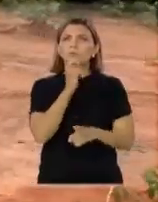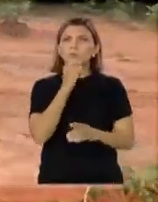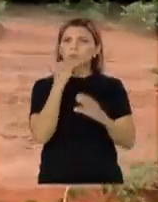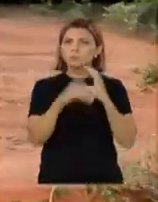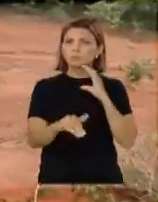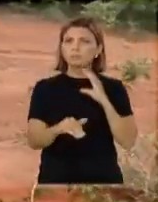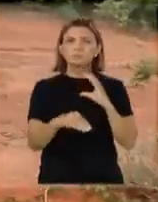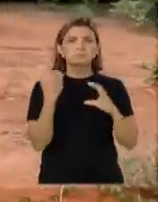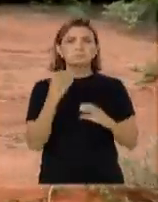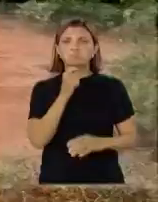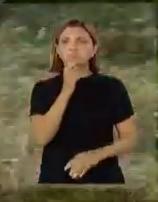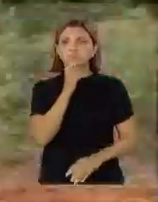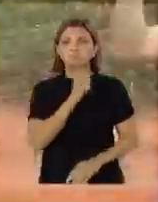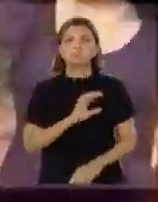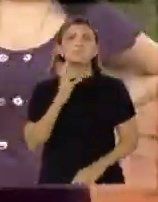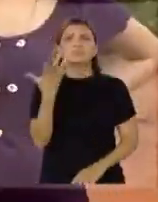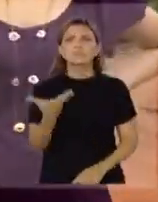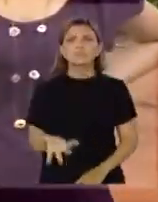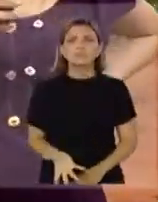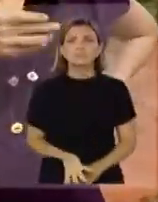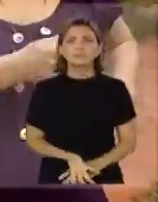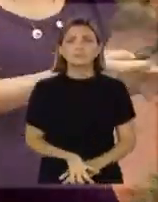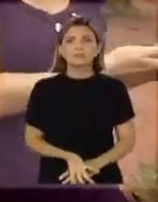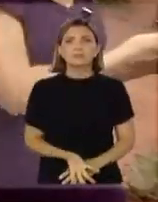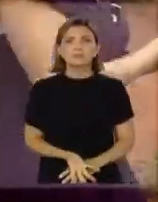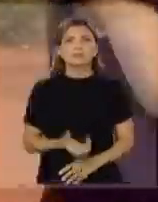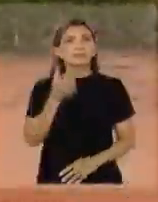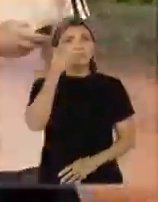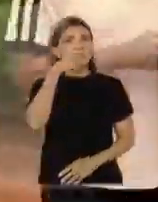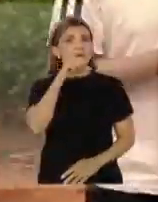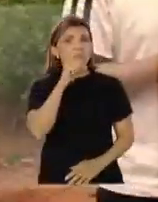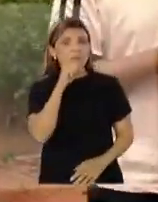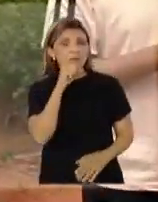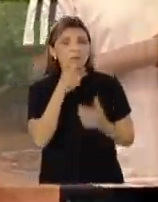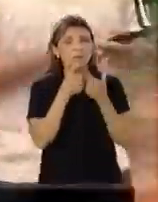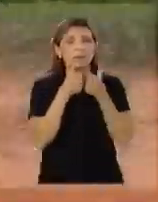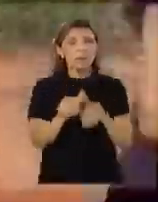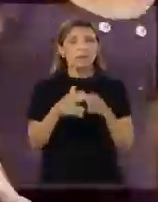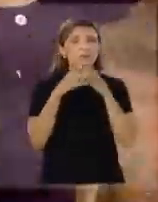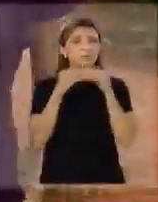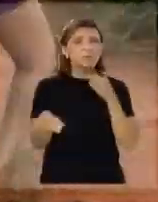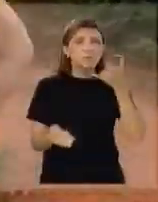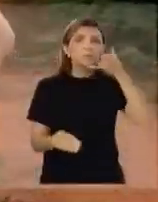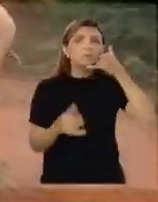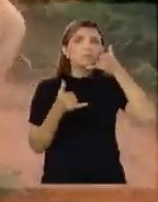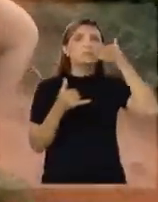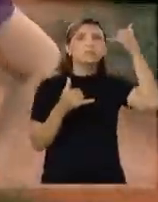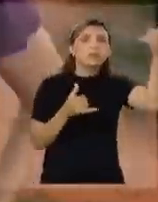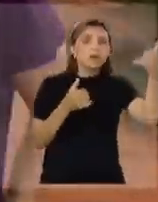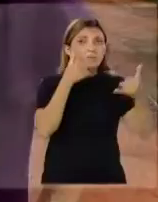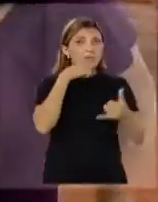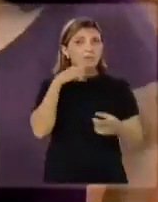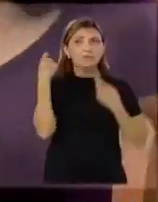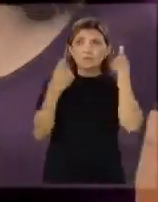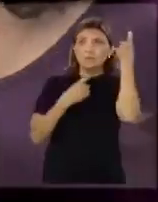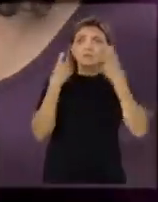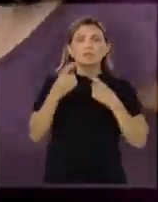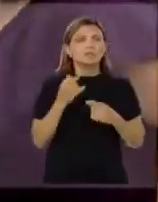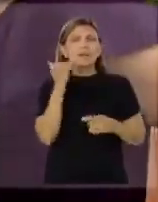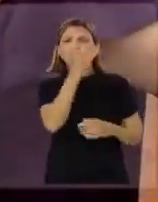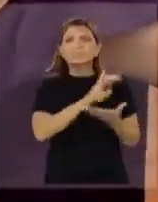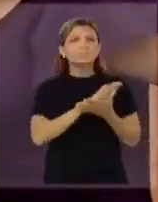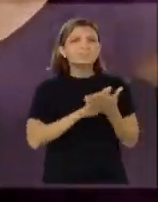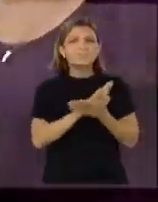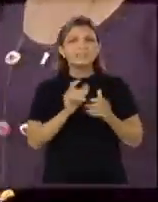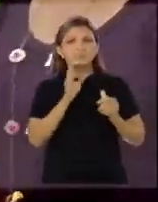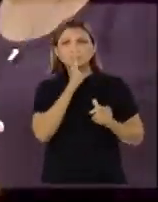O celular da professora tá fora de área. Eu consegui mandar um torpedo. Eu não acredito que isso tá acontecendo. Gente, se eu contar pra minha mãe que o ônibus da excursão largou a gente aqui